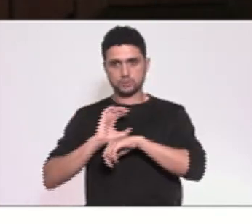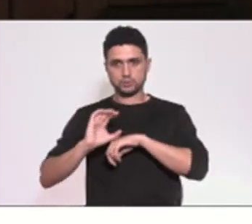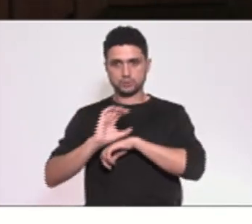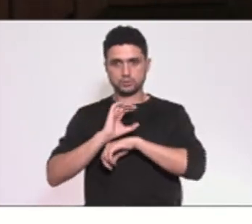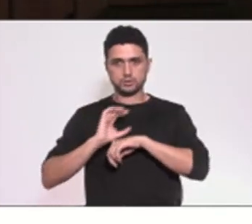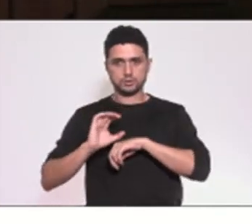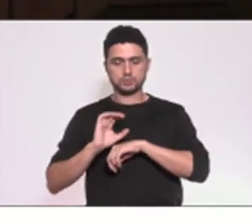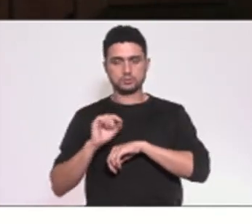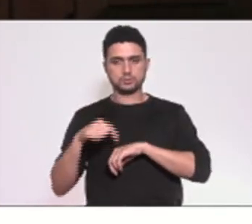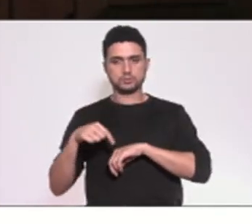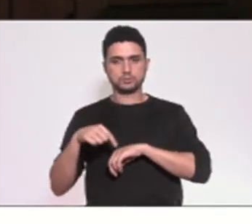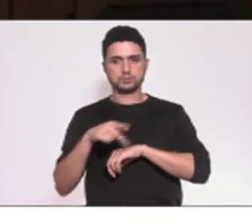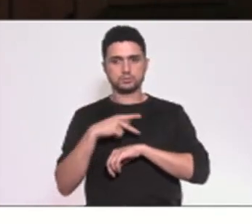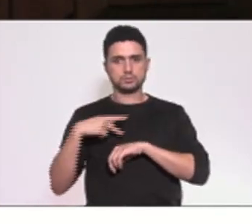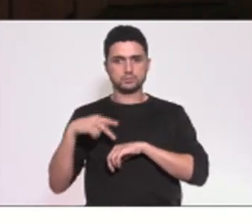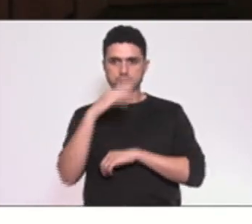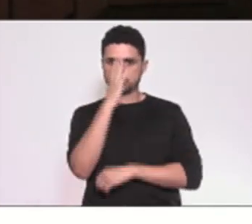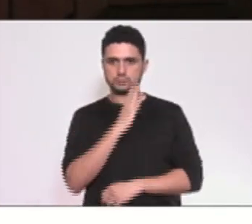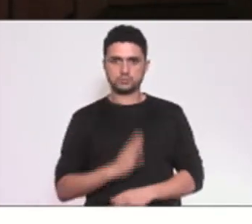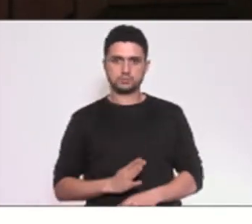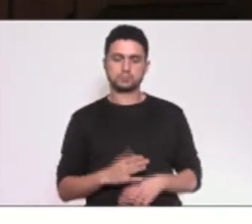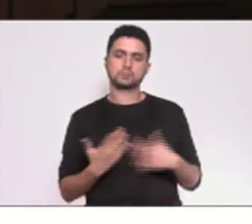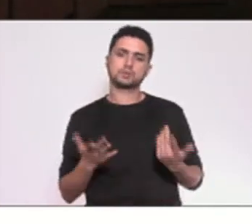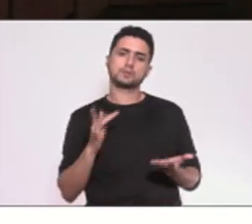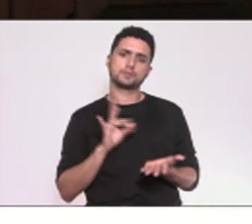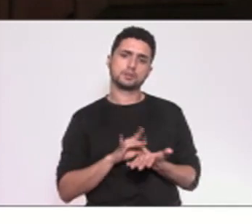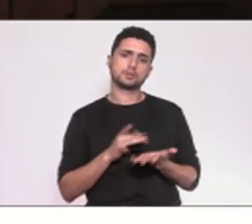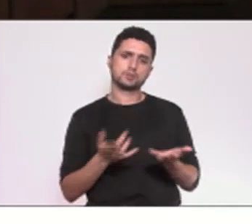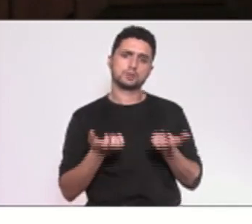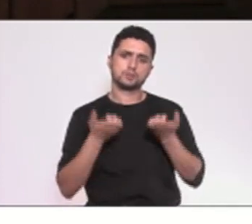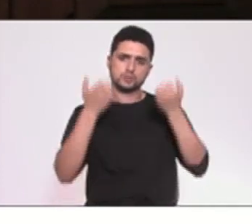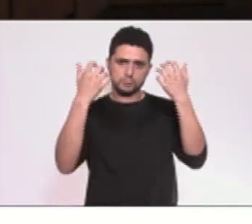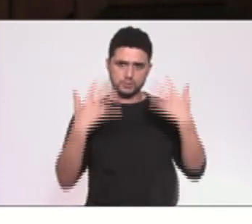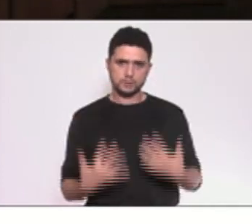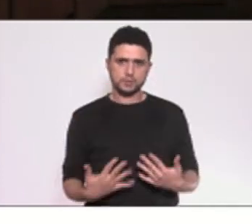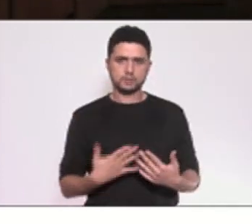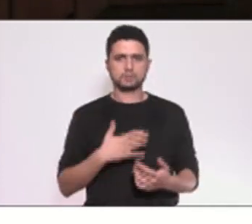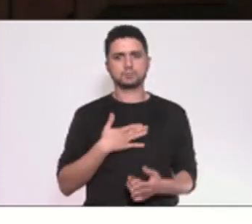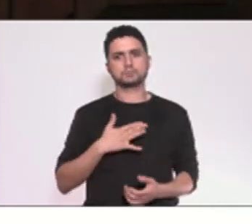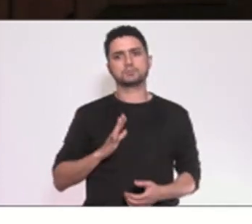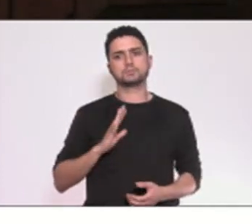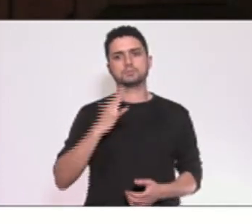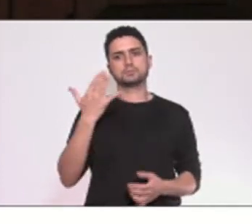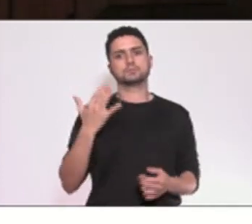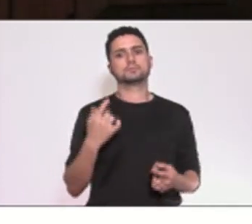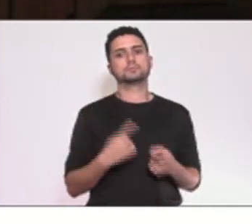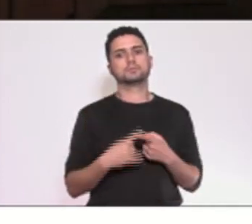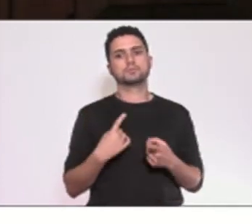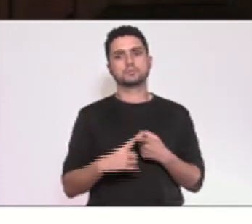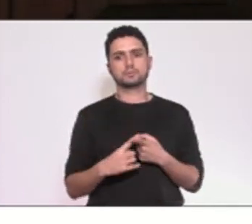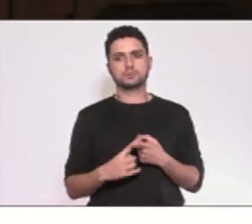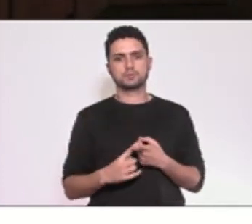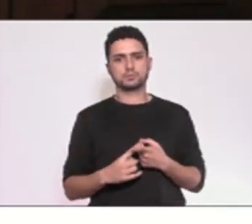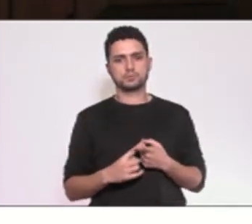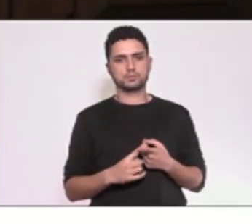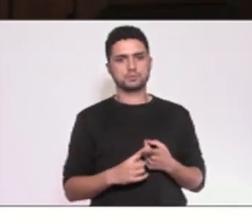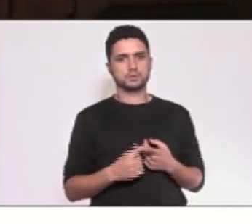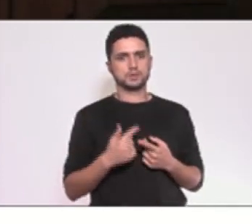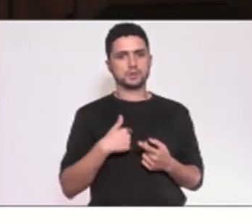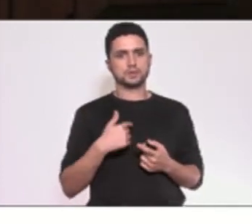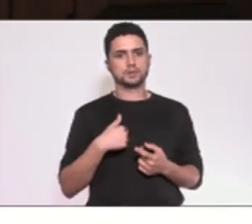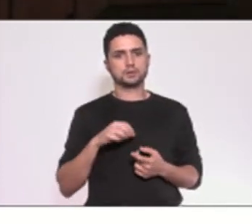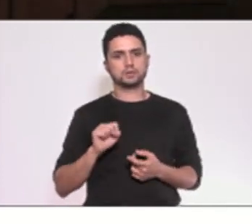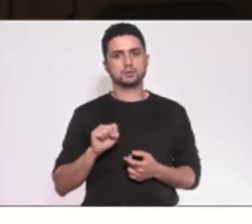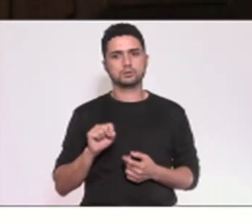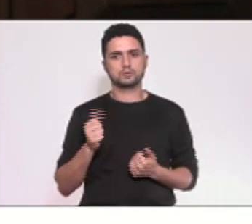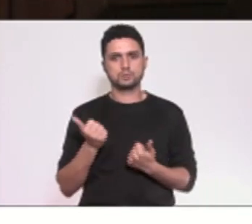Na verdade, eu quero esclarecer o meu posicionamento, porque eu, como suplente de um dos